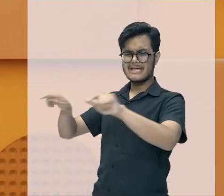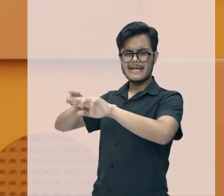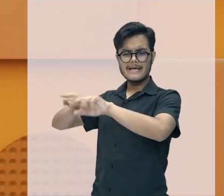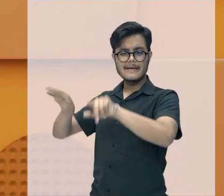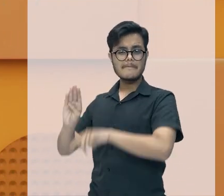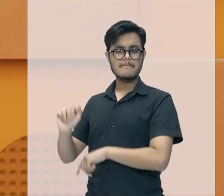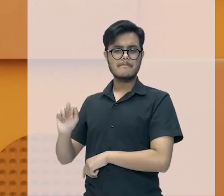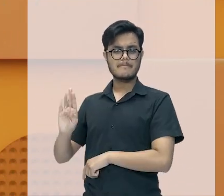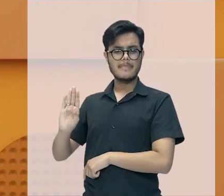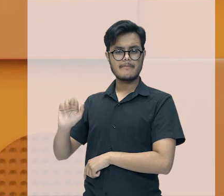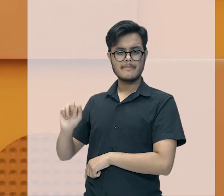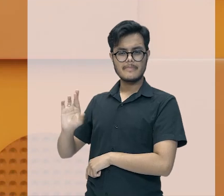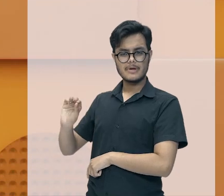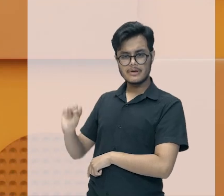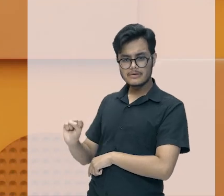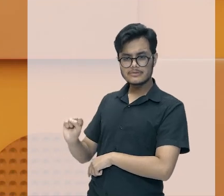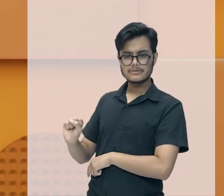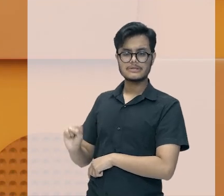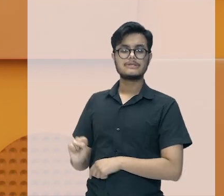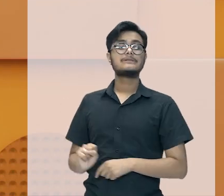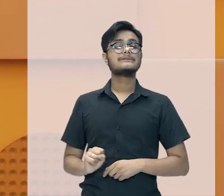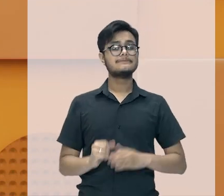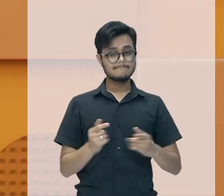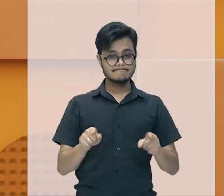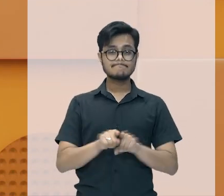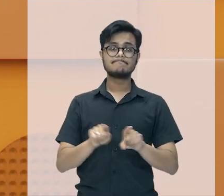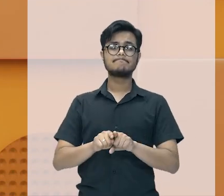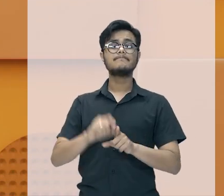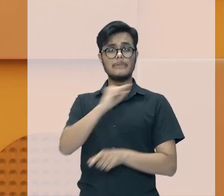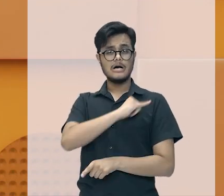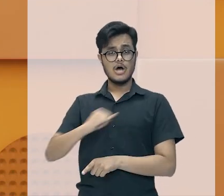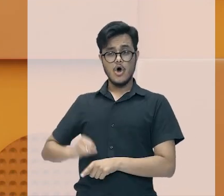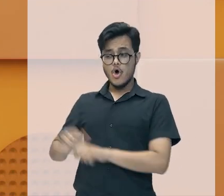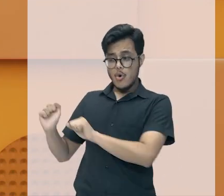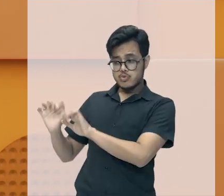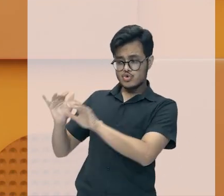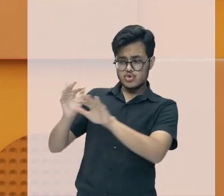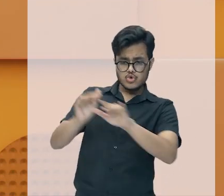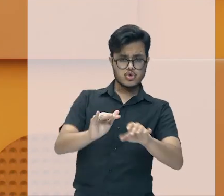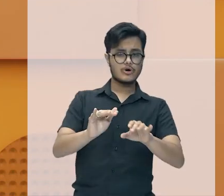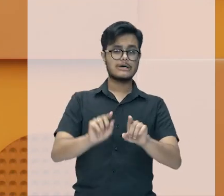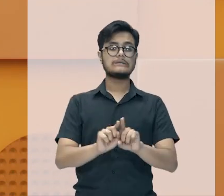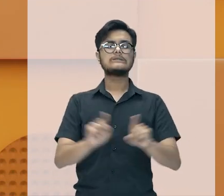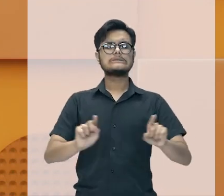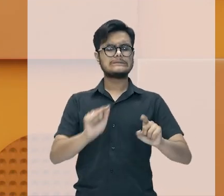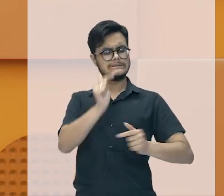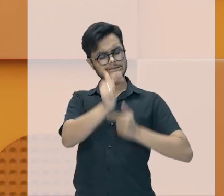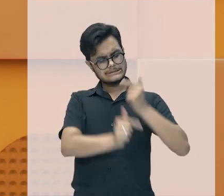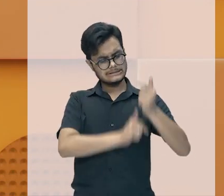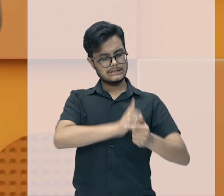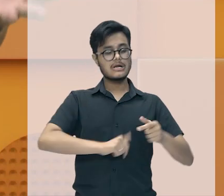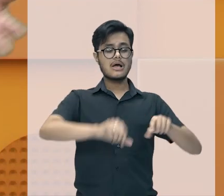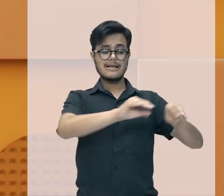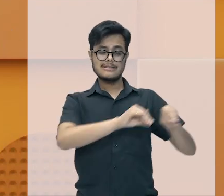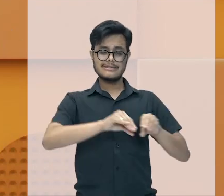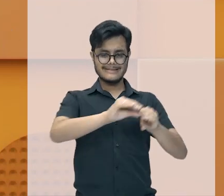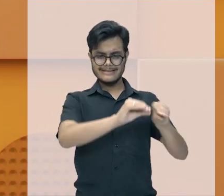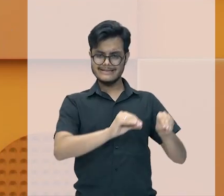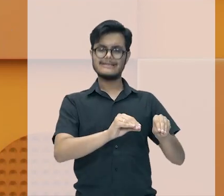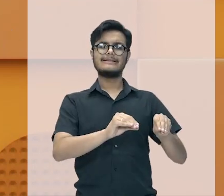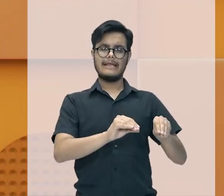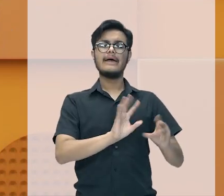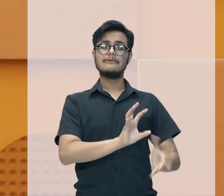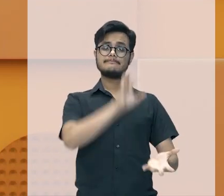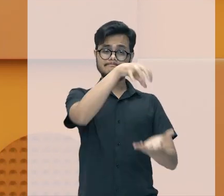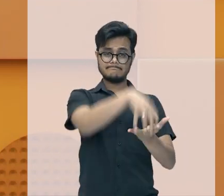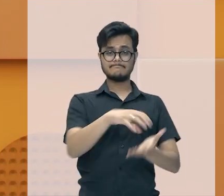são levas de hordes bárbaras que adentraram, então, as fronteiras do Império. Quando eles entram, eles vão trabalhar exatamente nessa função, então, de